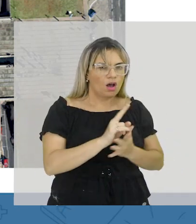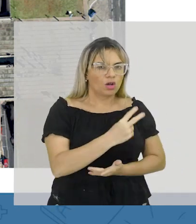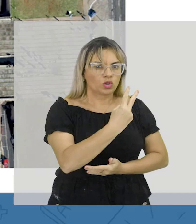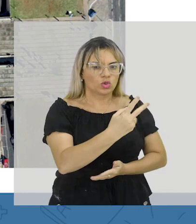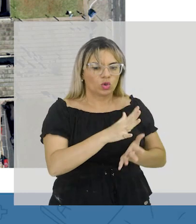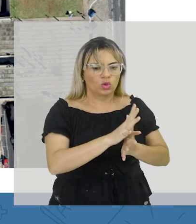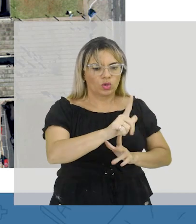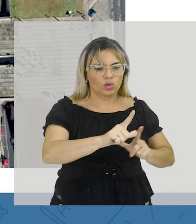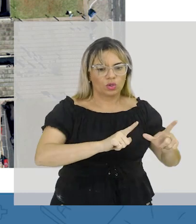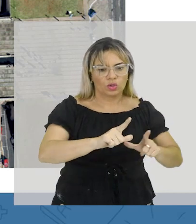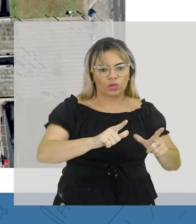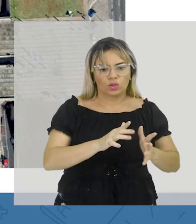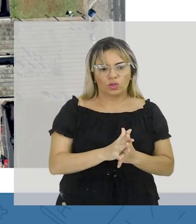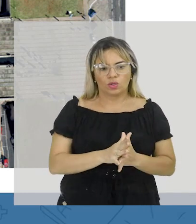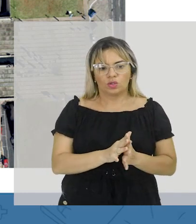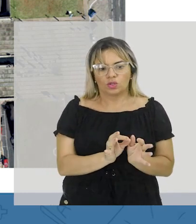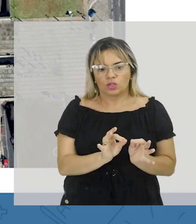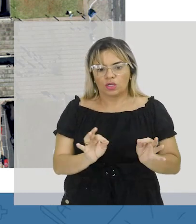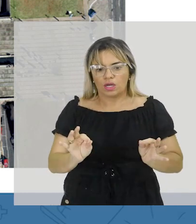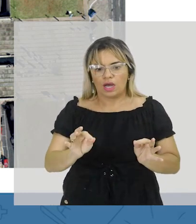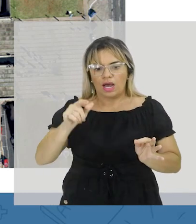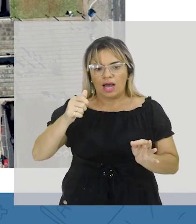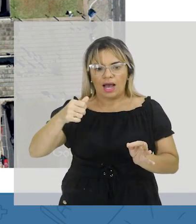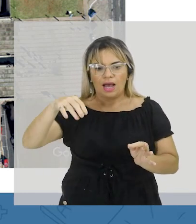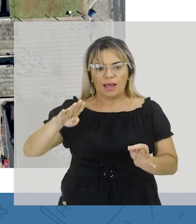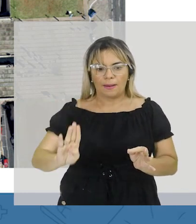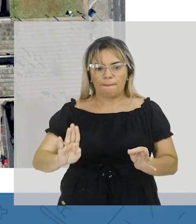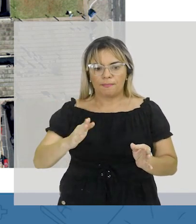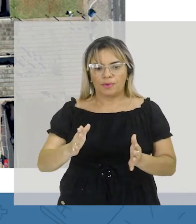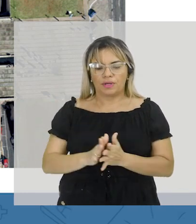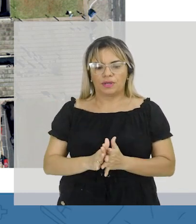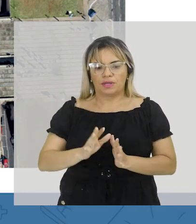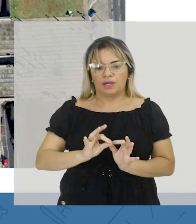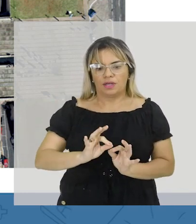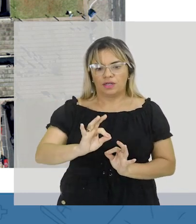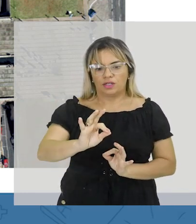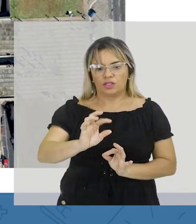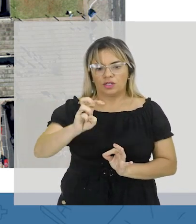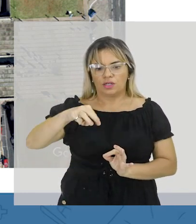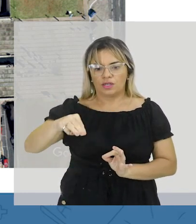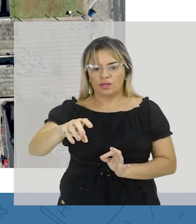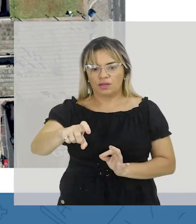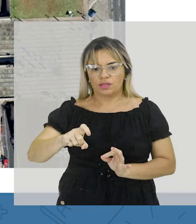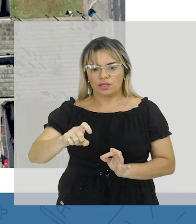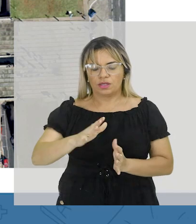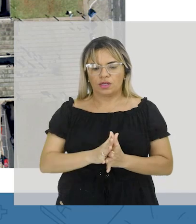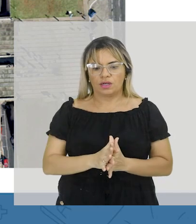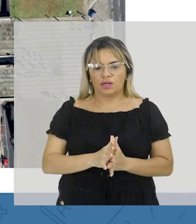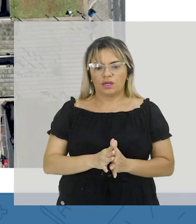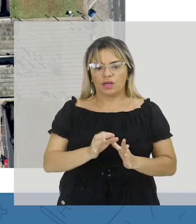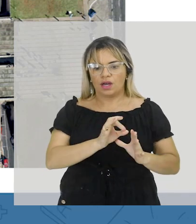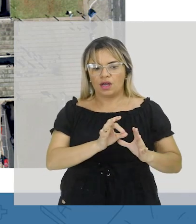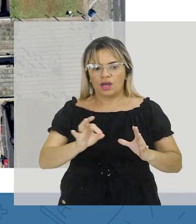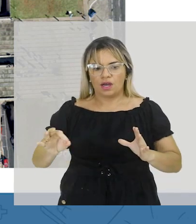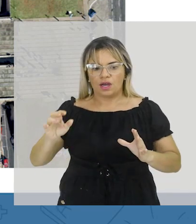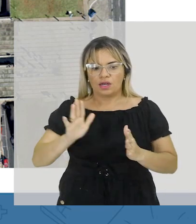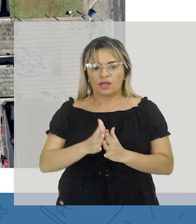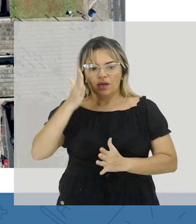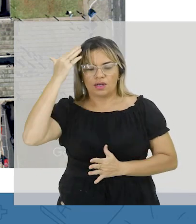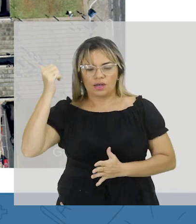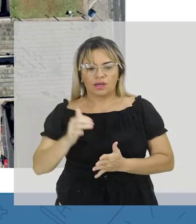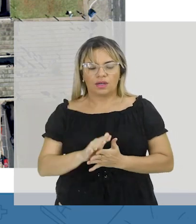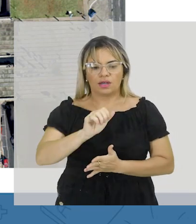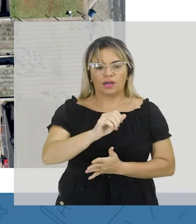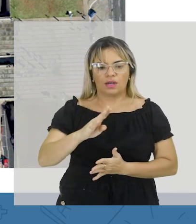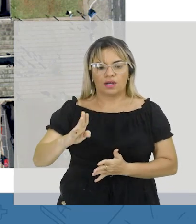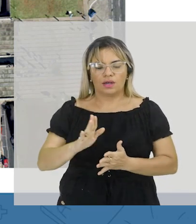um. Sabendo que o arco AB mede 3π sobre 4 metros. Nessas condições, o valor de x em metros é.